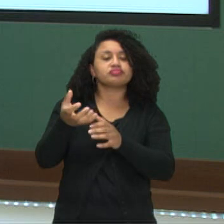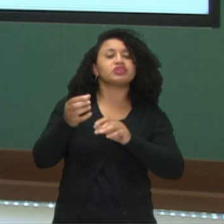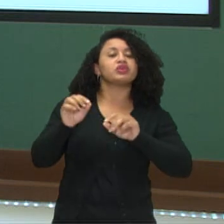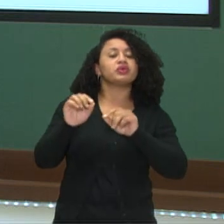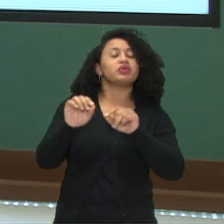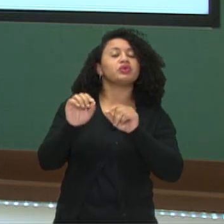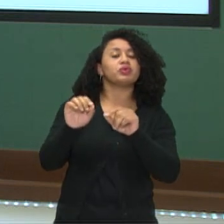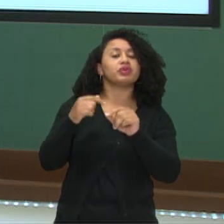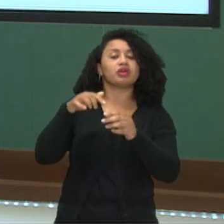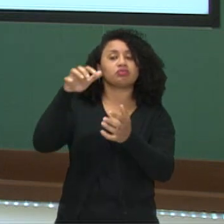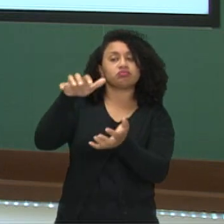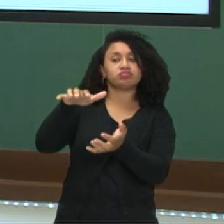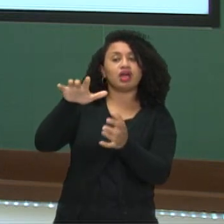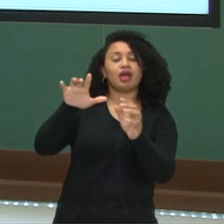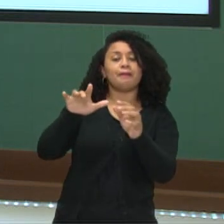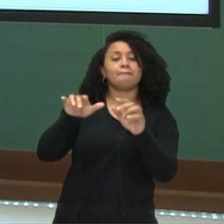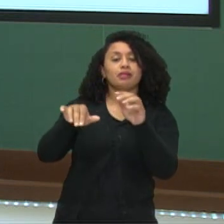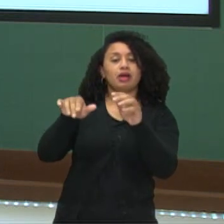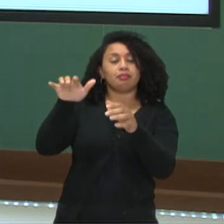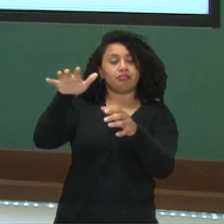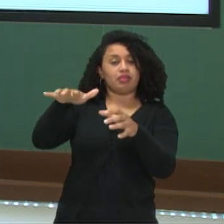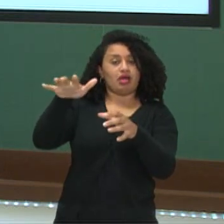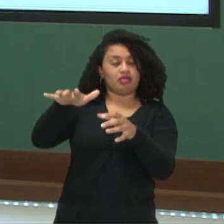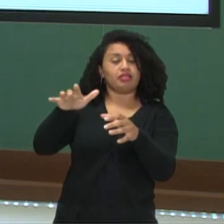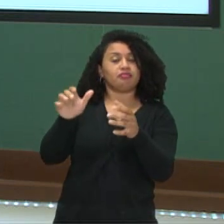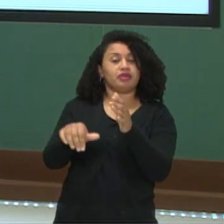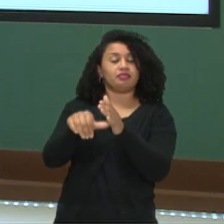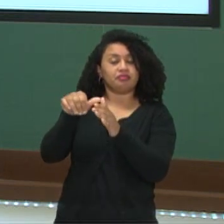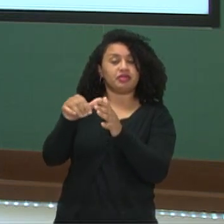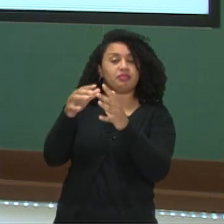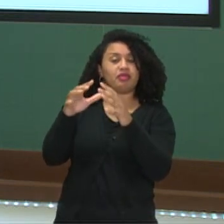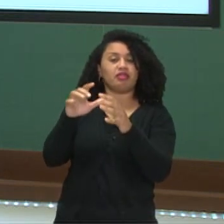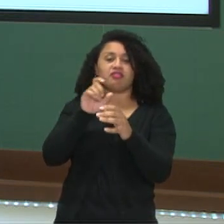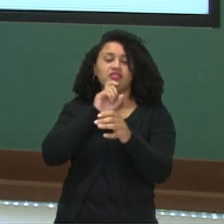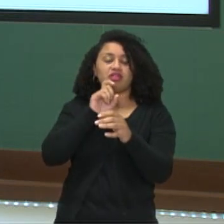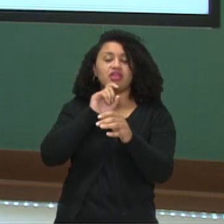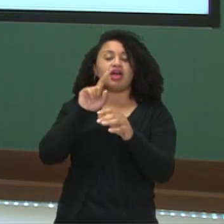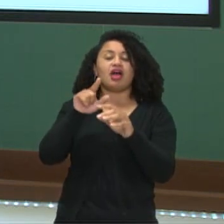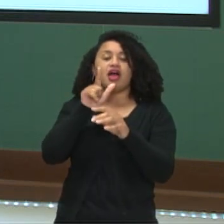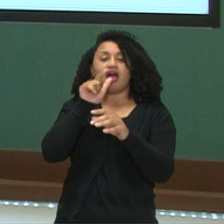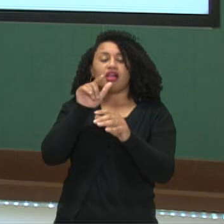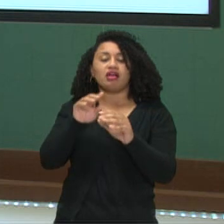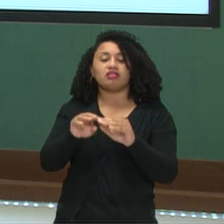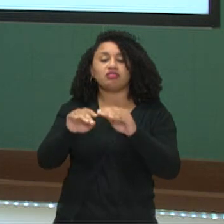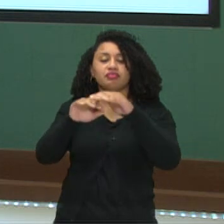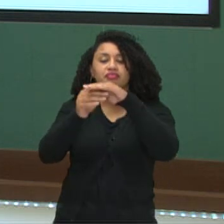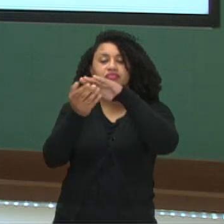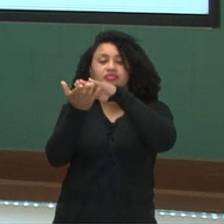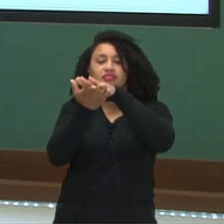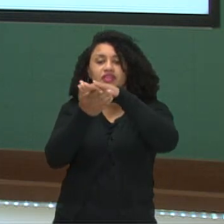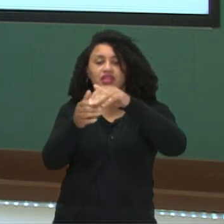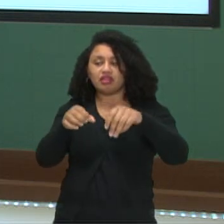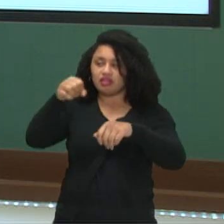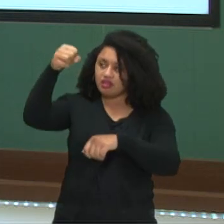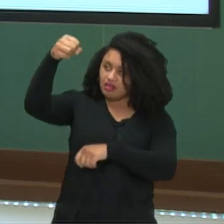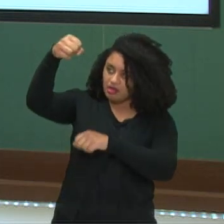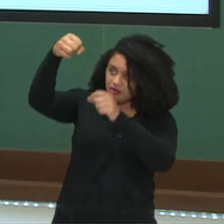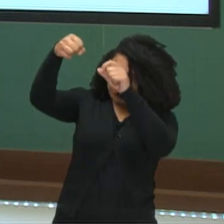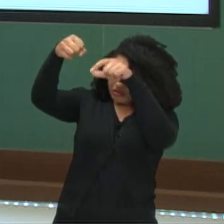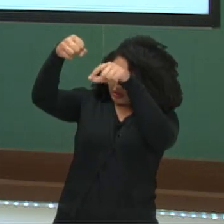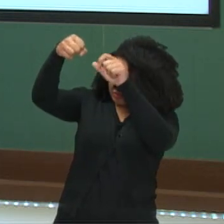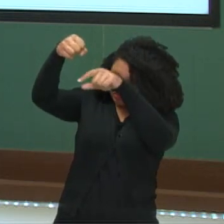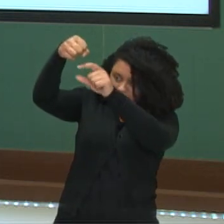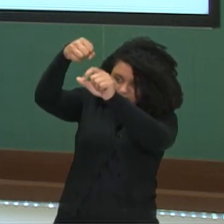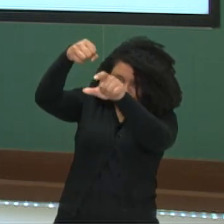né, a tampa vai esfriar primeiro, então a água, aquele vapor do arroz vai começar a condensar na tampa, você ergue, a tampa está cheia de gotinhas,